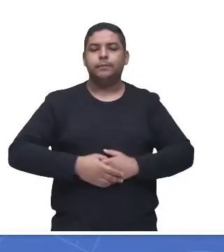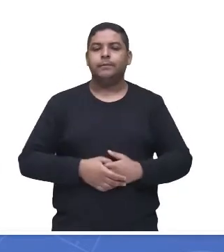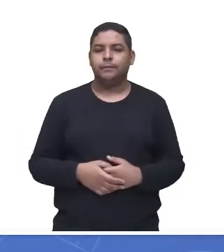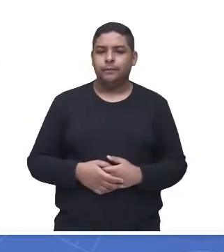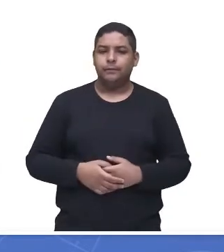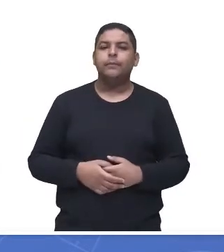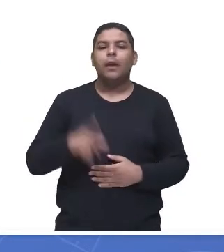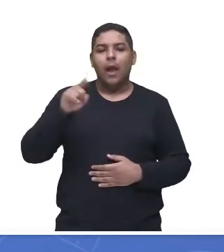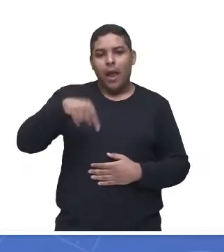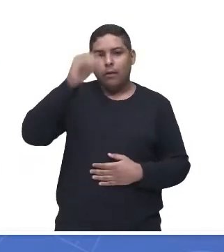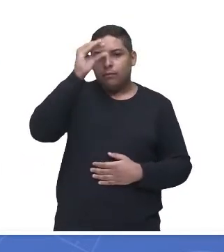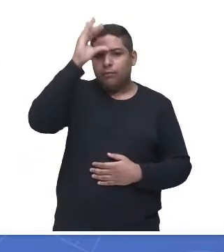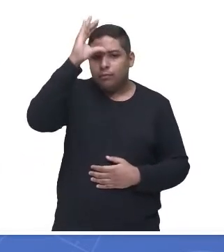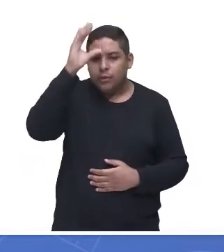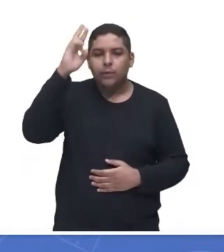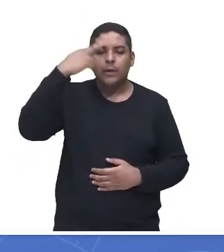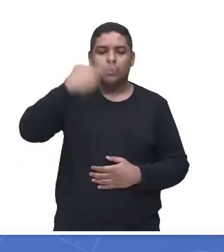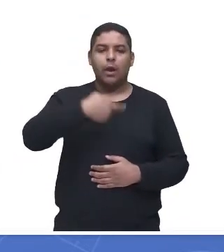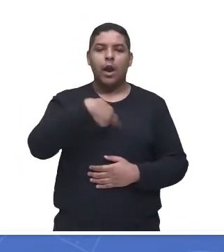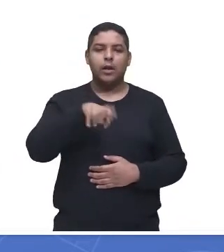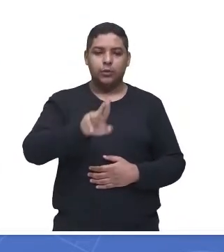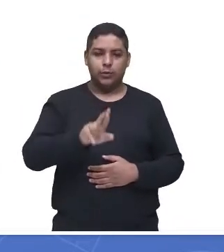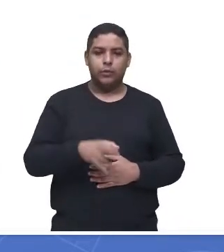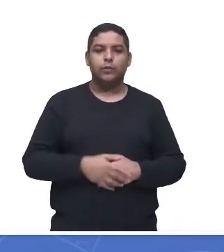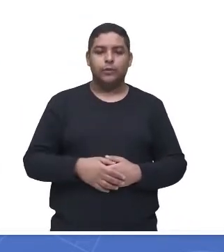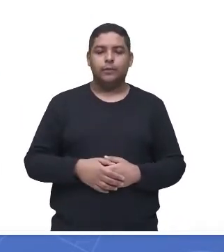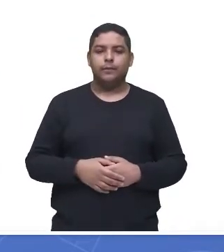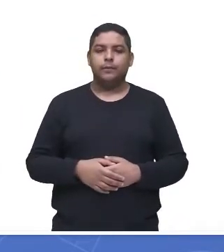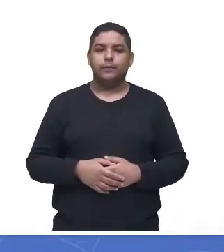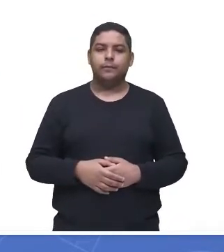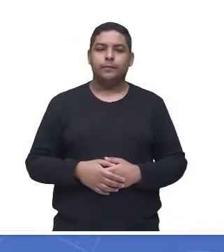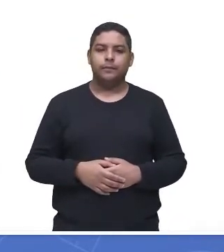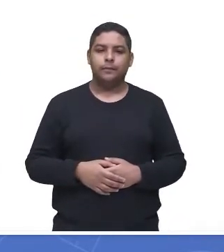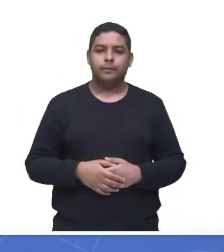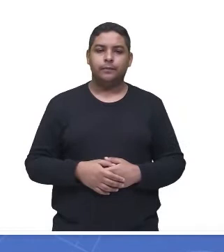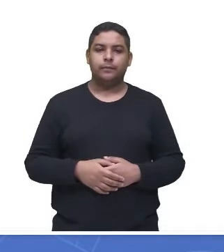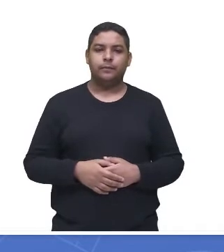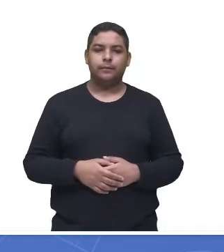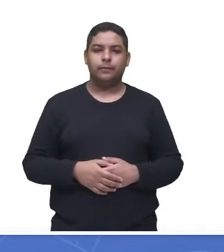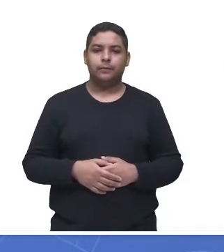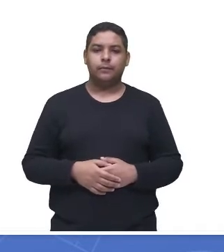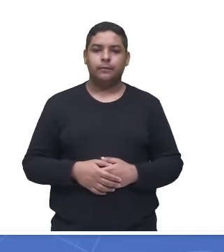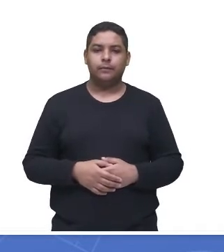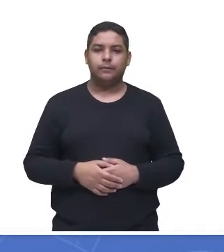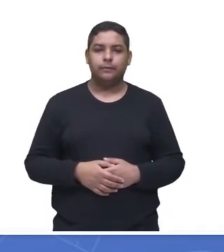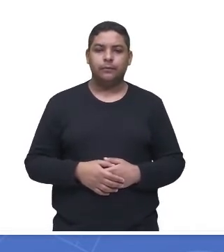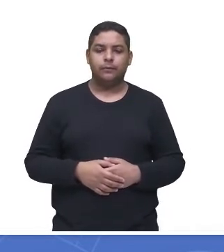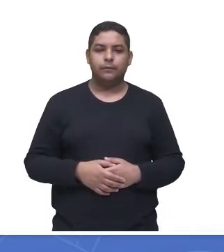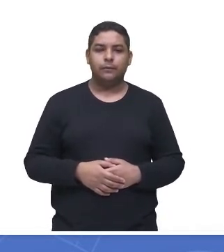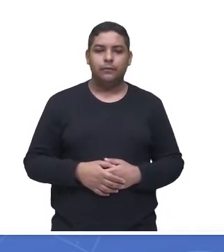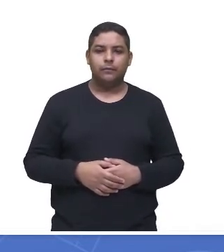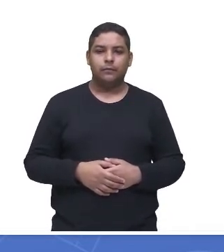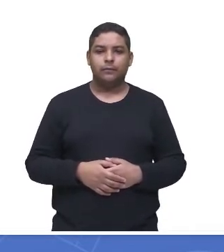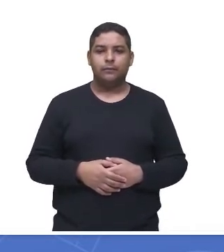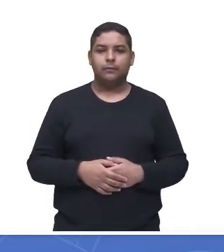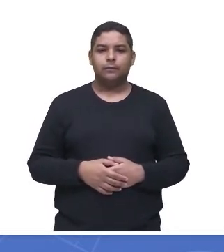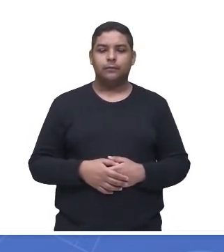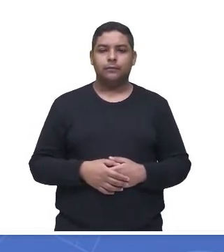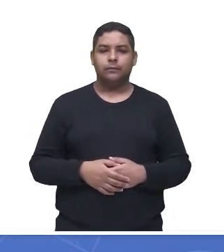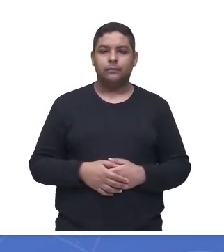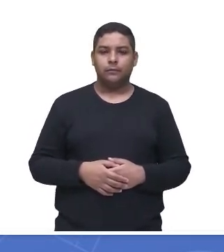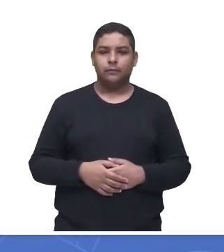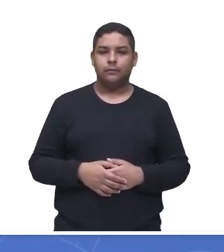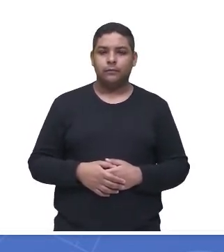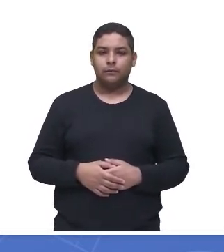o conhecimento religioso, fé. E aí nós temos então aí uma frase interessante,